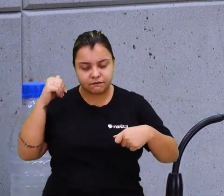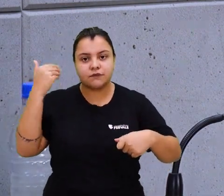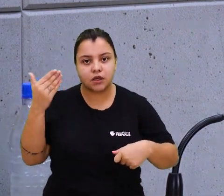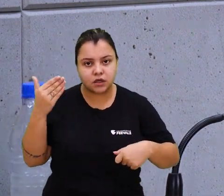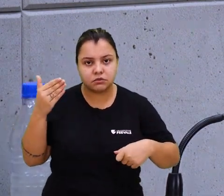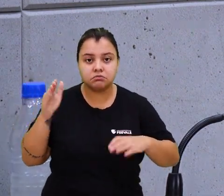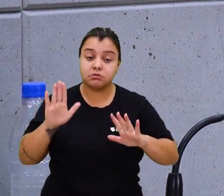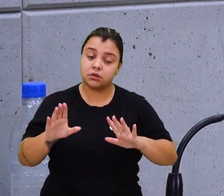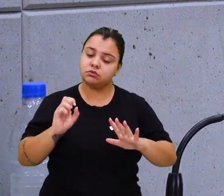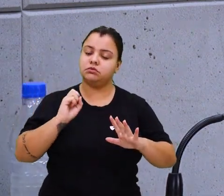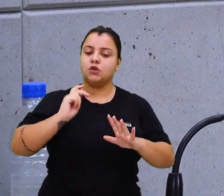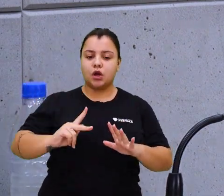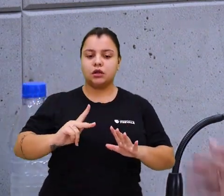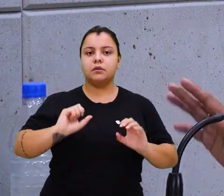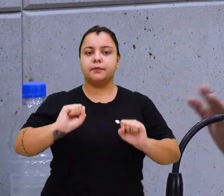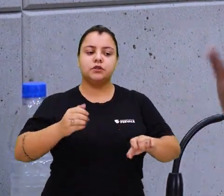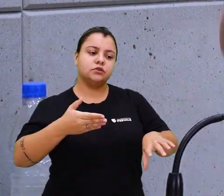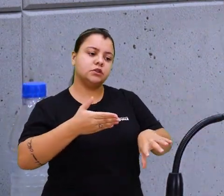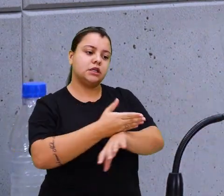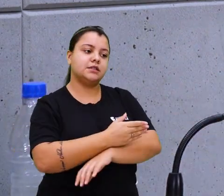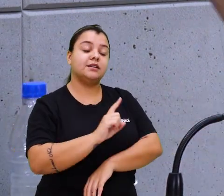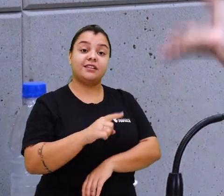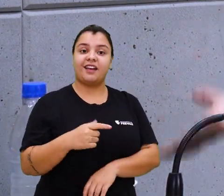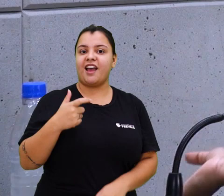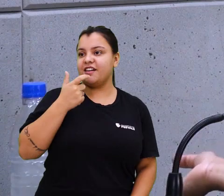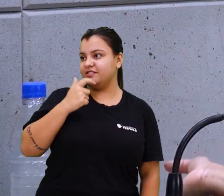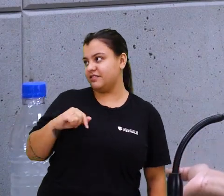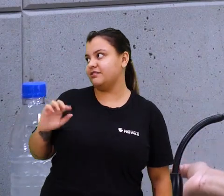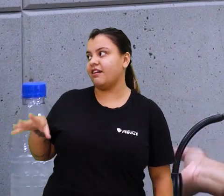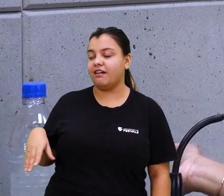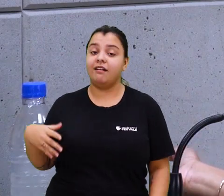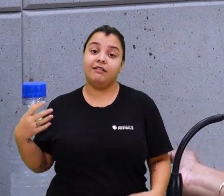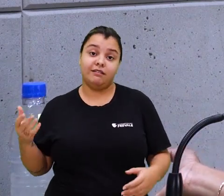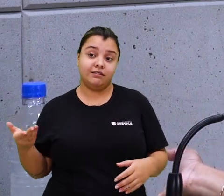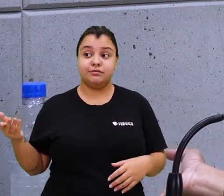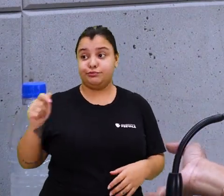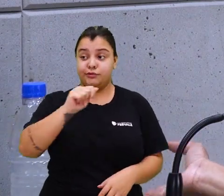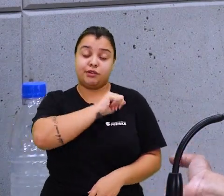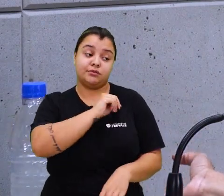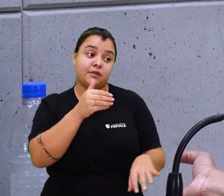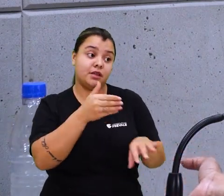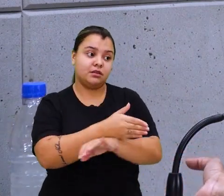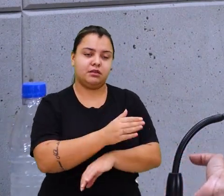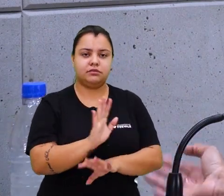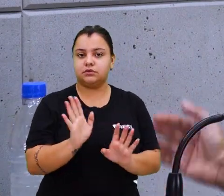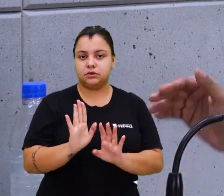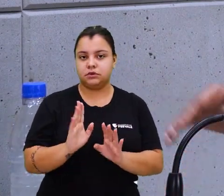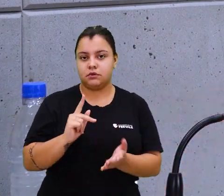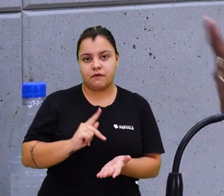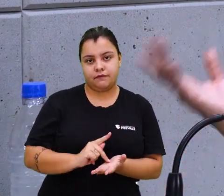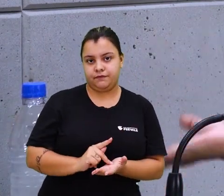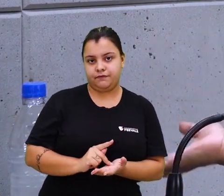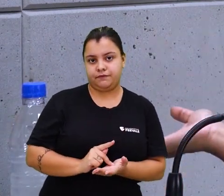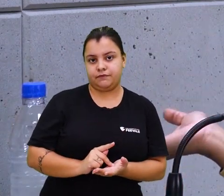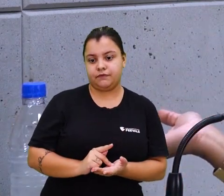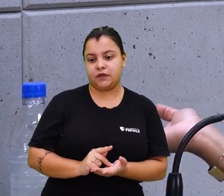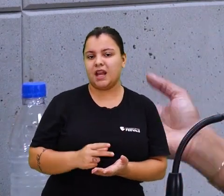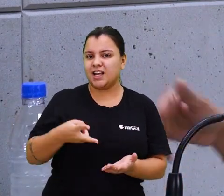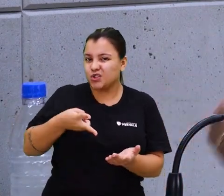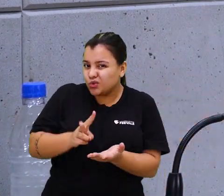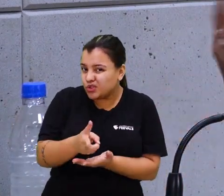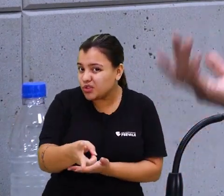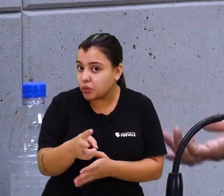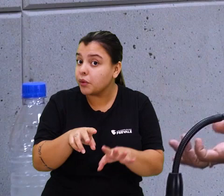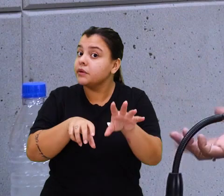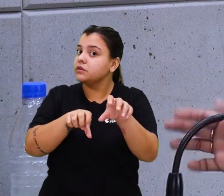tá tudo bem a gente deu acesso ai eles acham ai mas eles estão entrando aqui não não é verdade e a permanência né